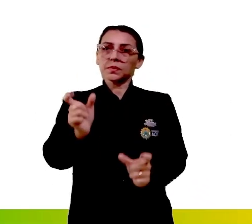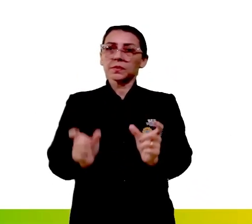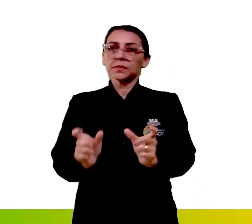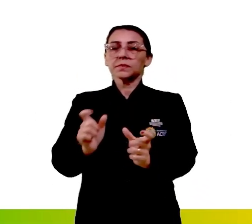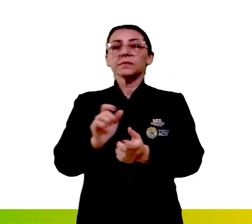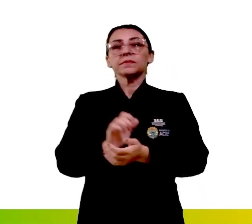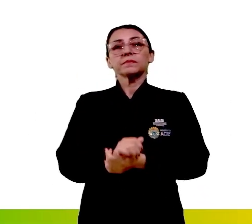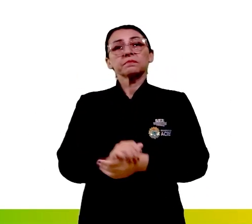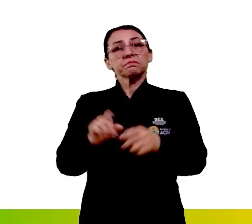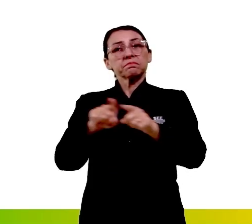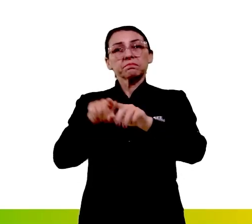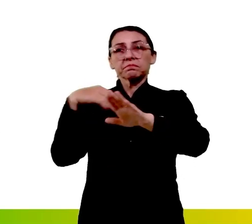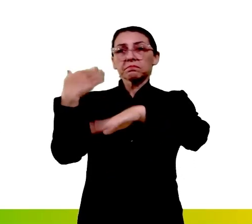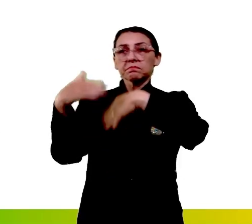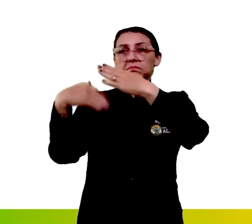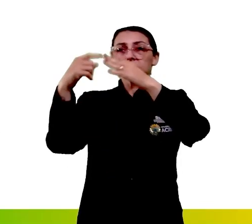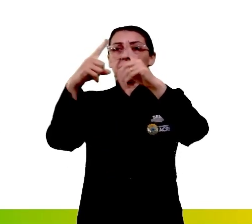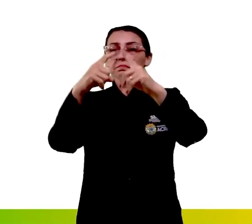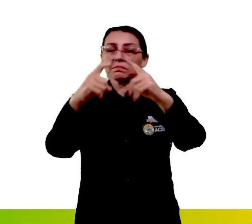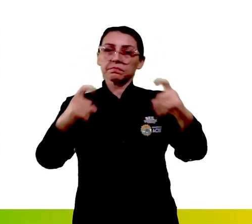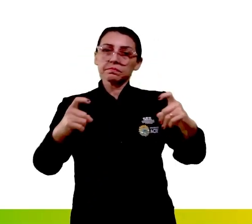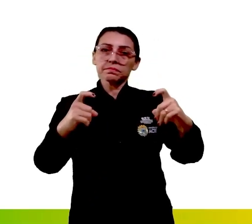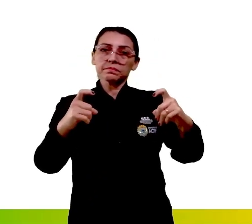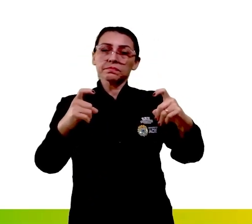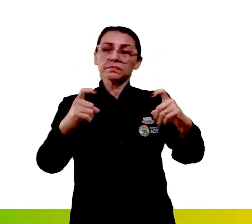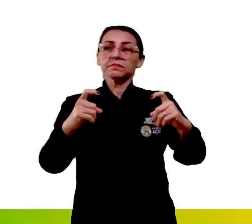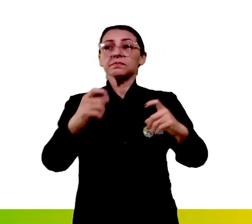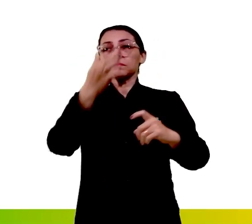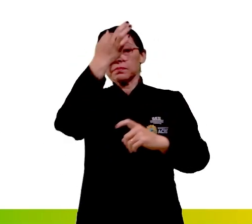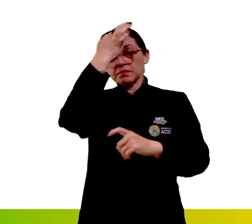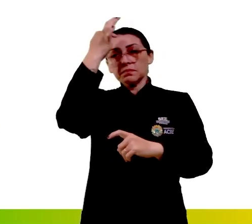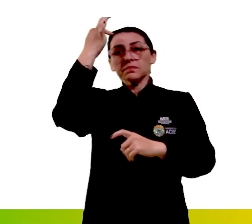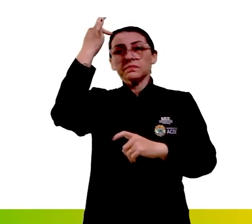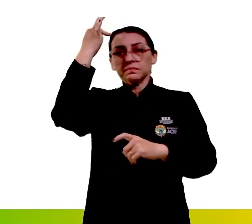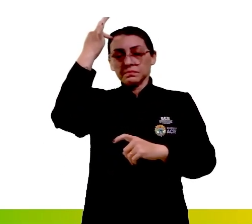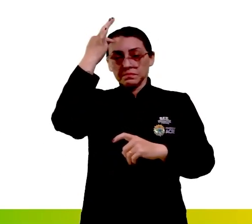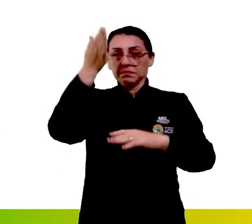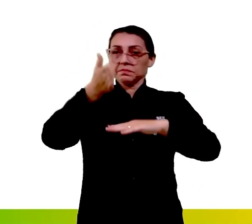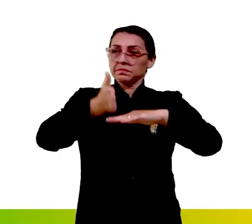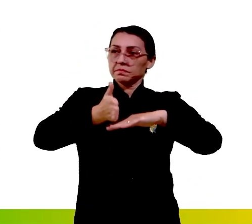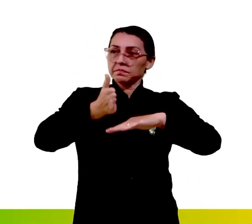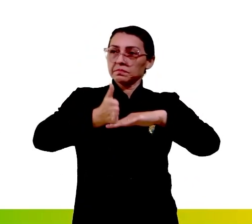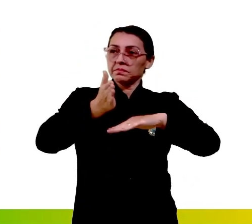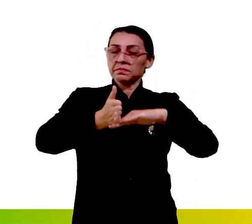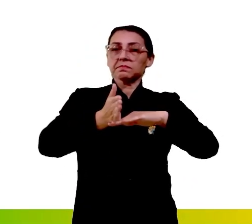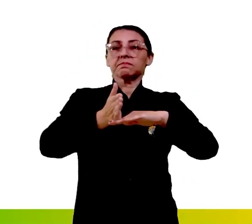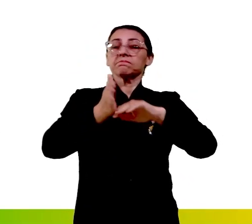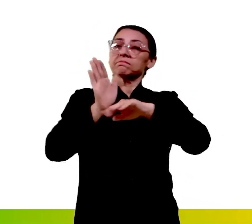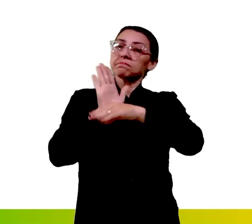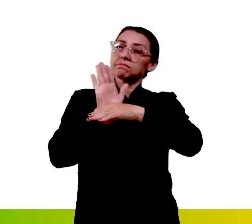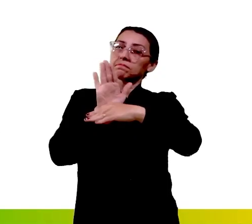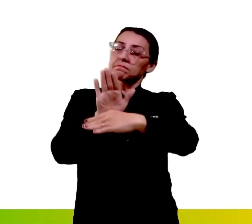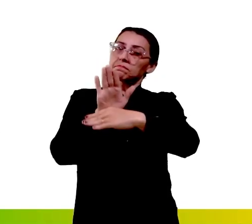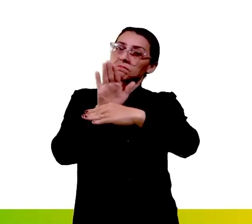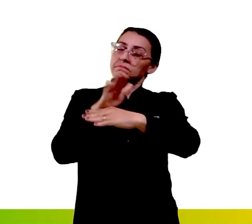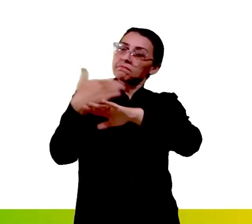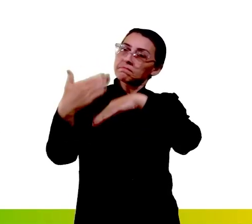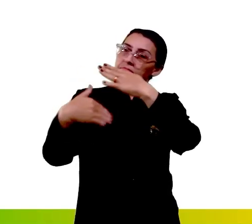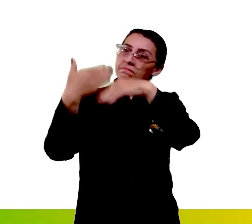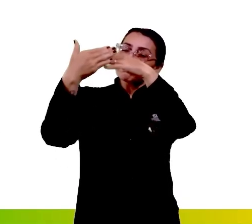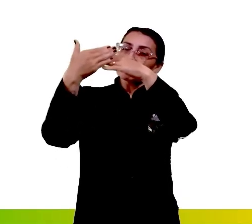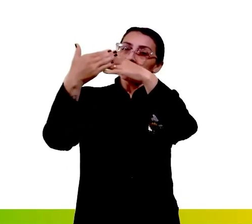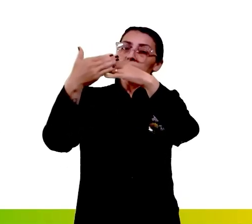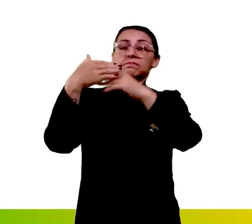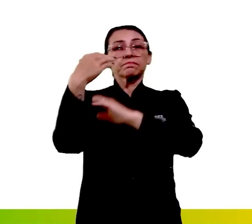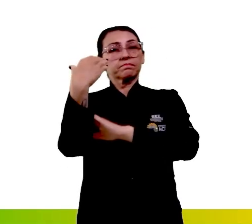Outra coisa, desenvolvimento científico. A filosofia moderna, ela contribuiu para o desenvolvimento